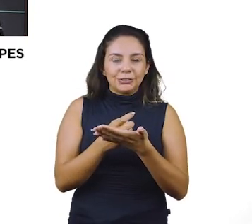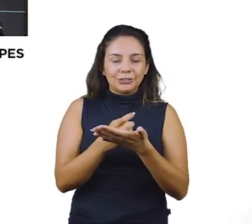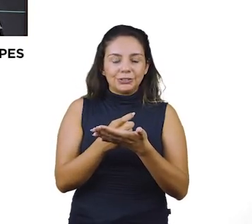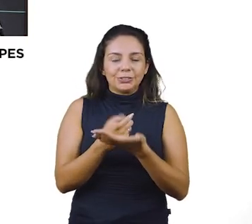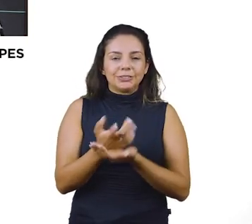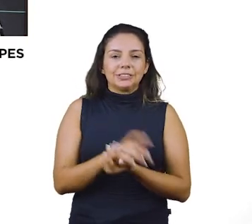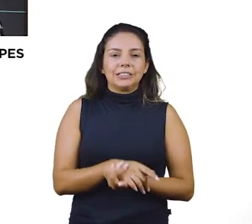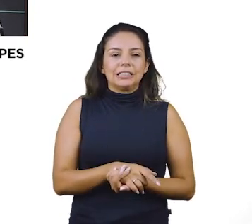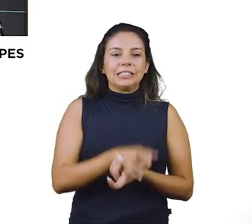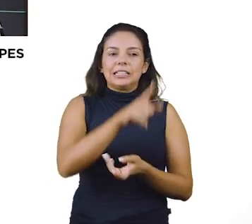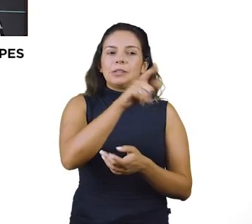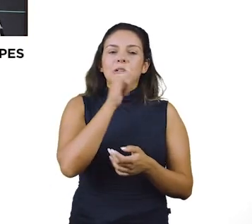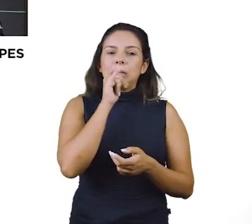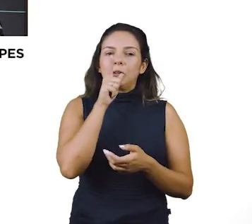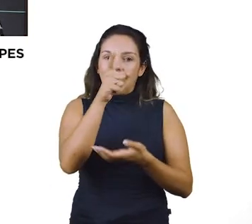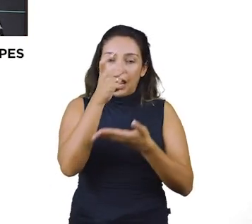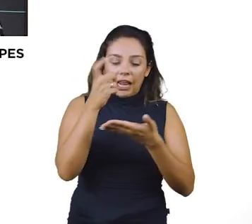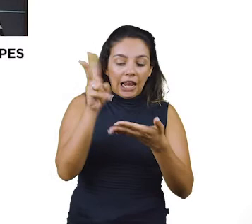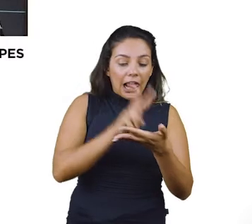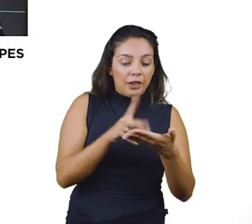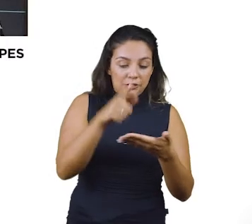nunca.